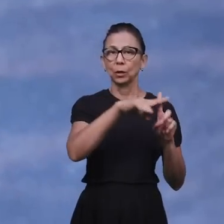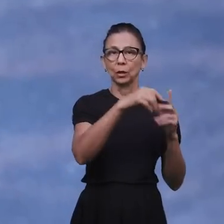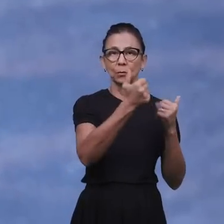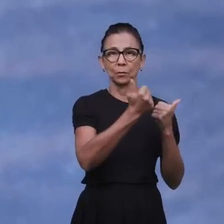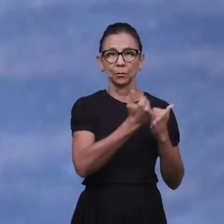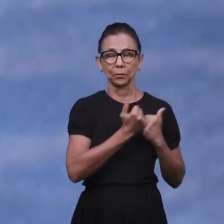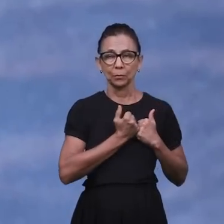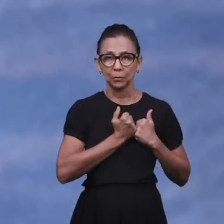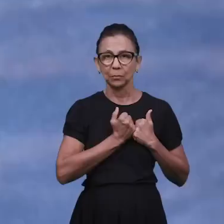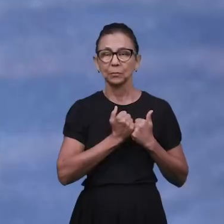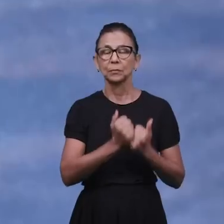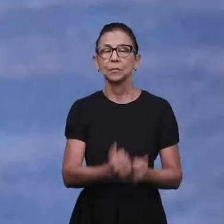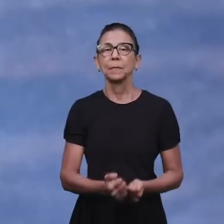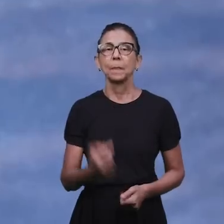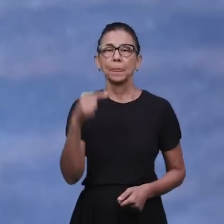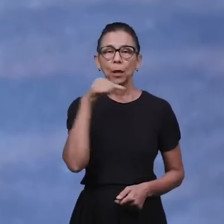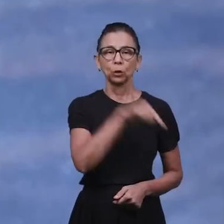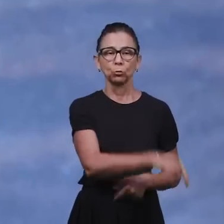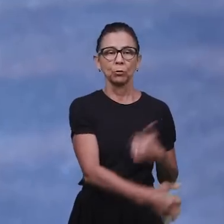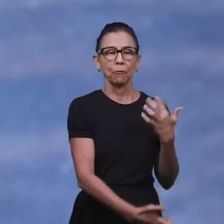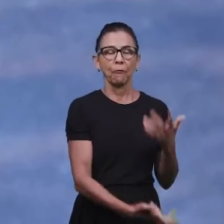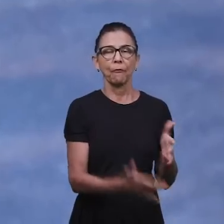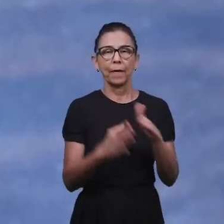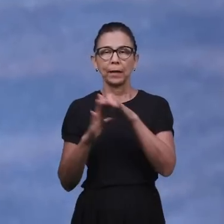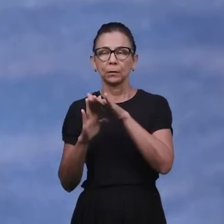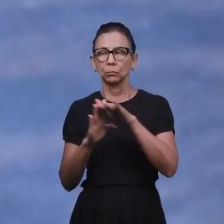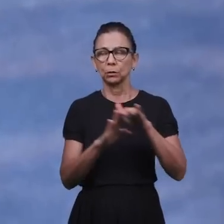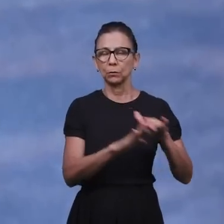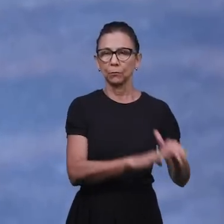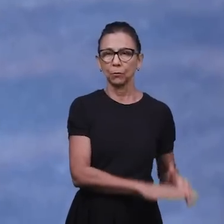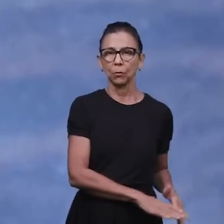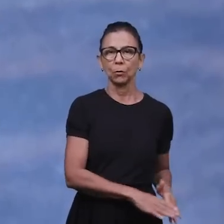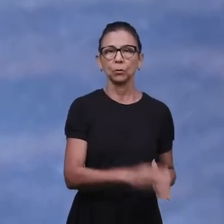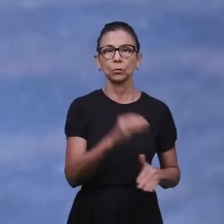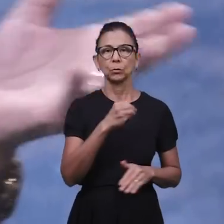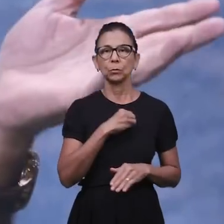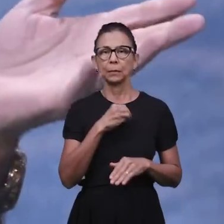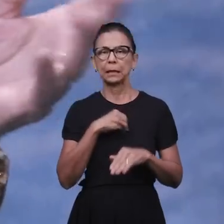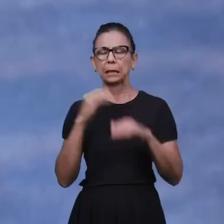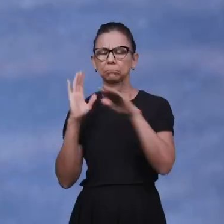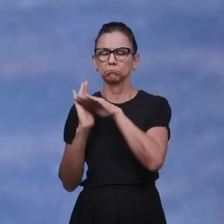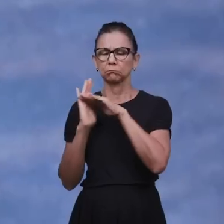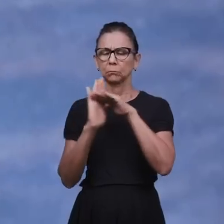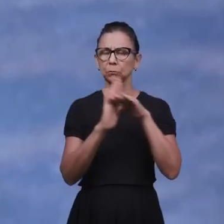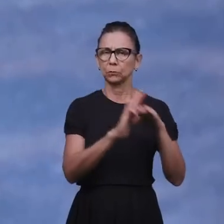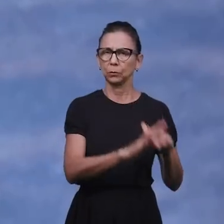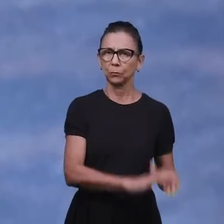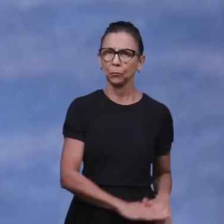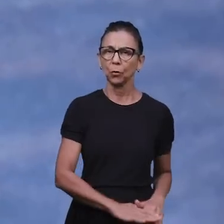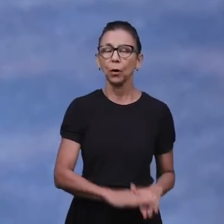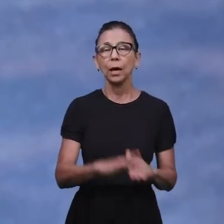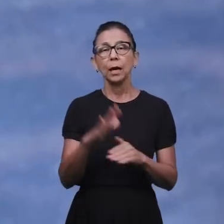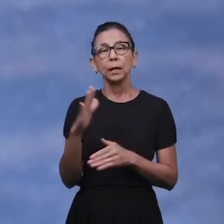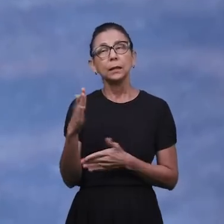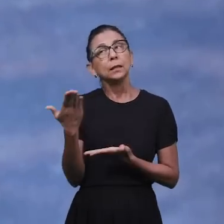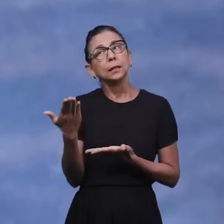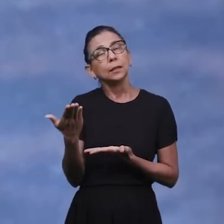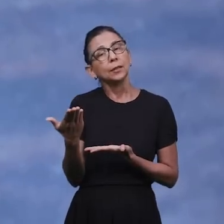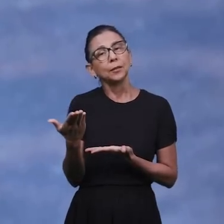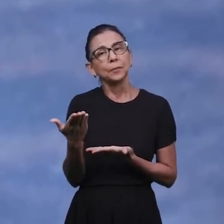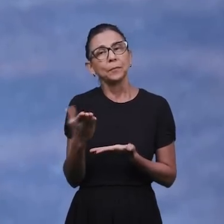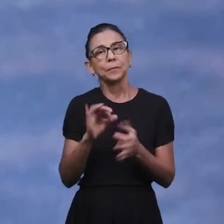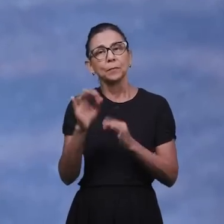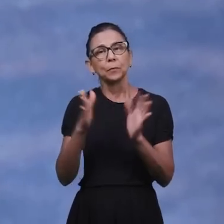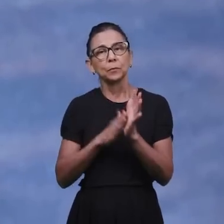pecado, que livra o homem do inferno, que livra o homem de tudo que está aí e nos coloca na eternidade. Então, eu penso